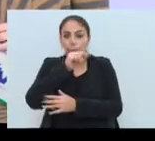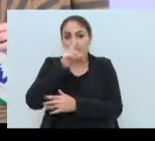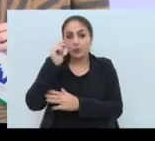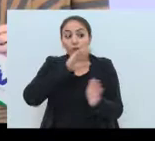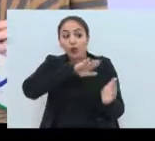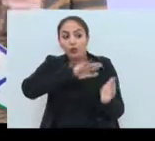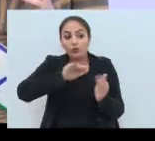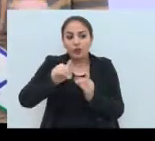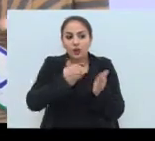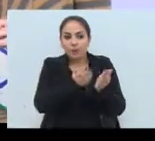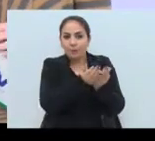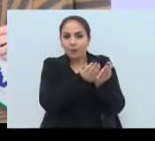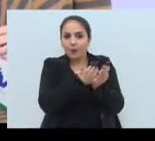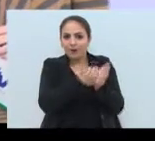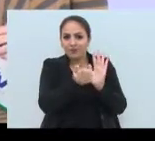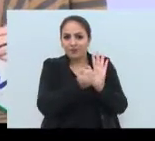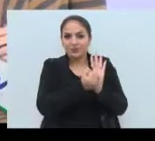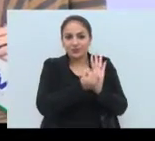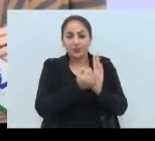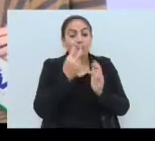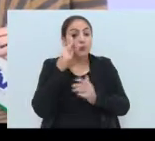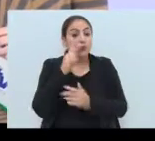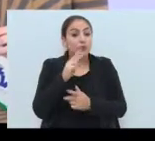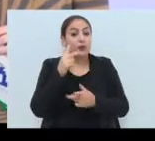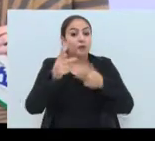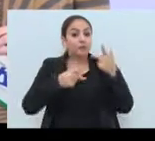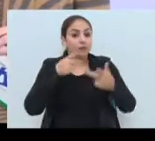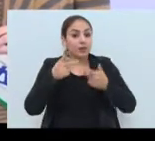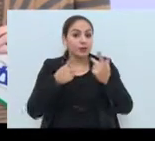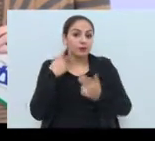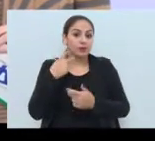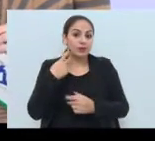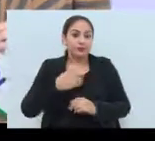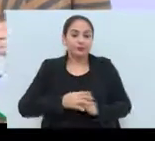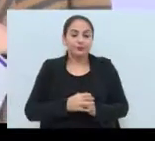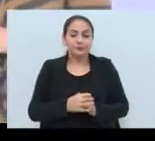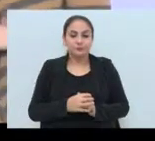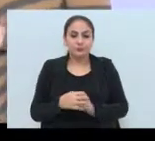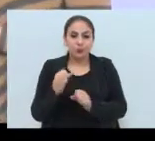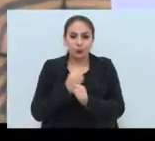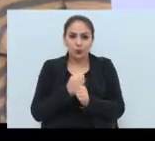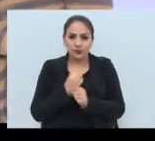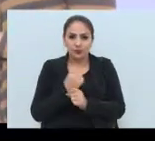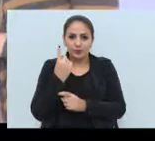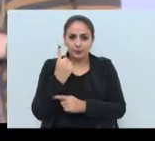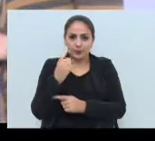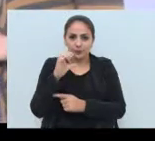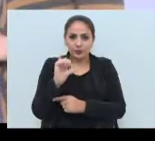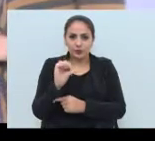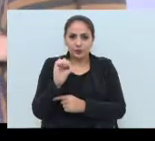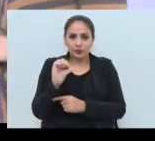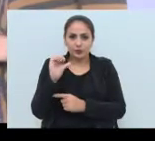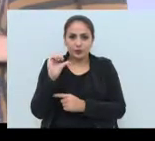o monumento. Vamos conferir o pronunciamento do parlamentar. No ano de